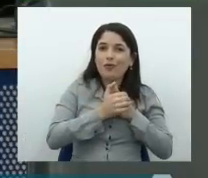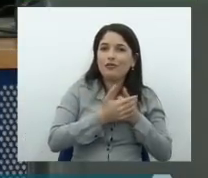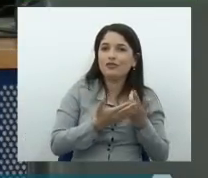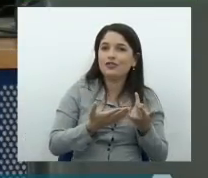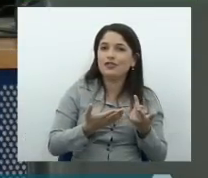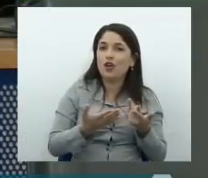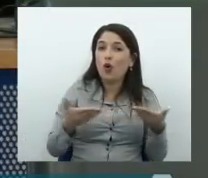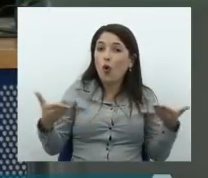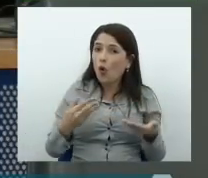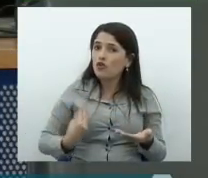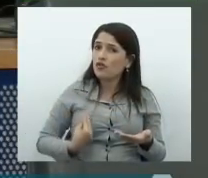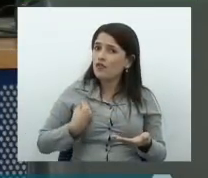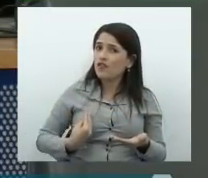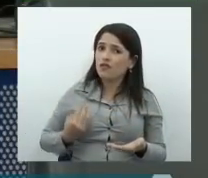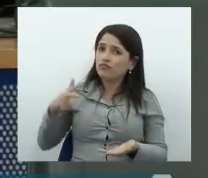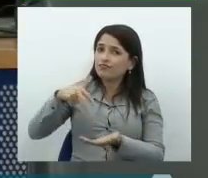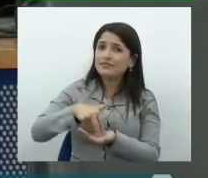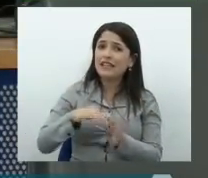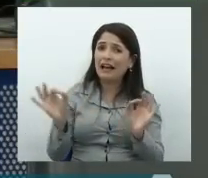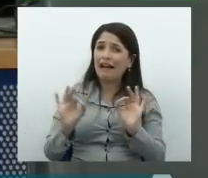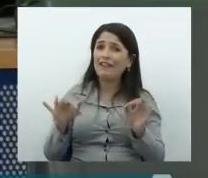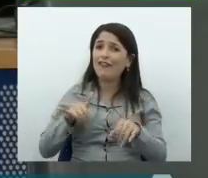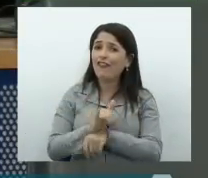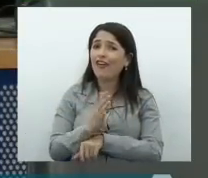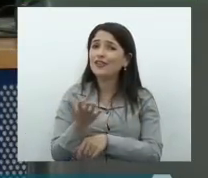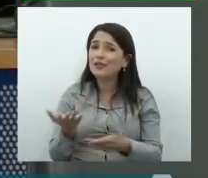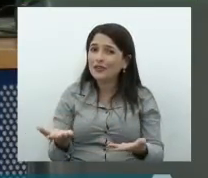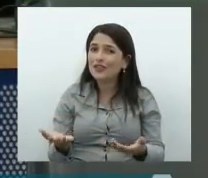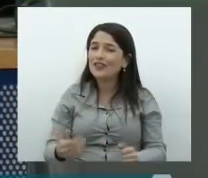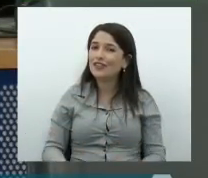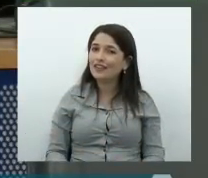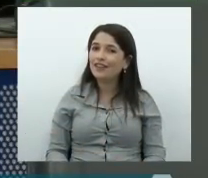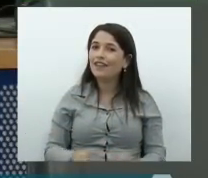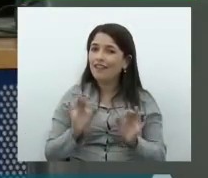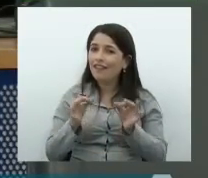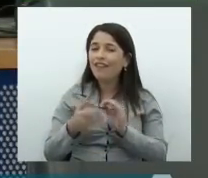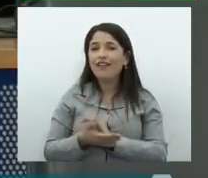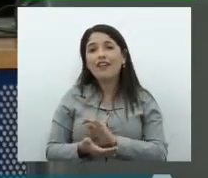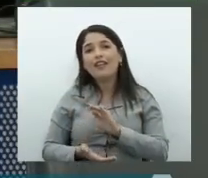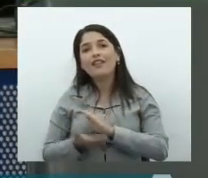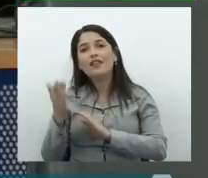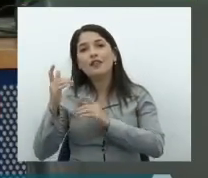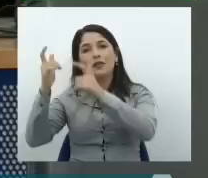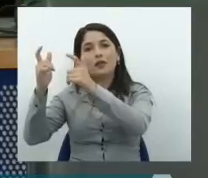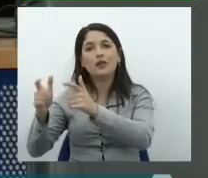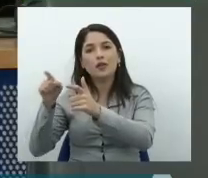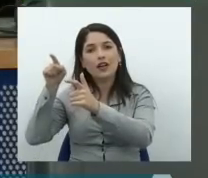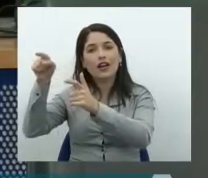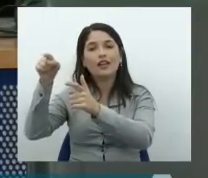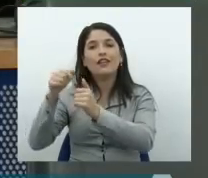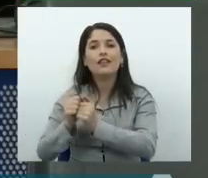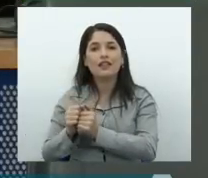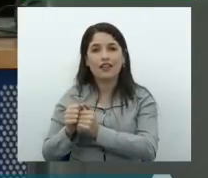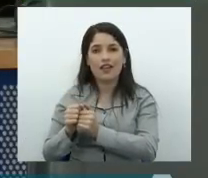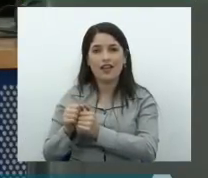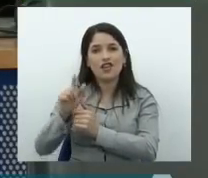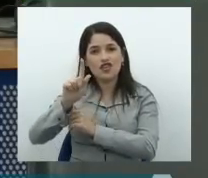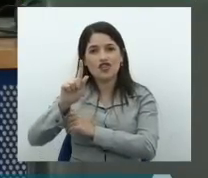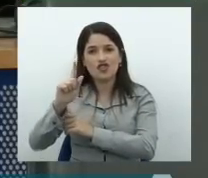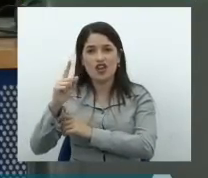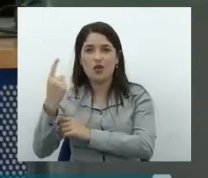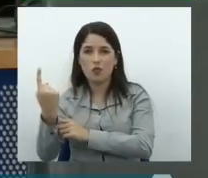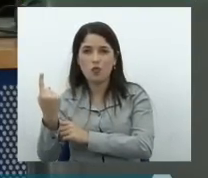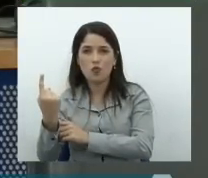desprezível, porque ele esteve lá no G1, lá sim. Agora, porque aqui na Câmara Municipal em Guarulhos ele não prestigia?